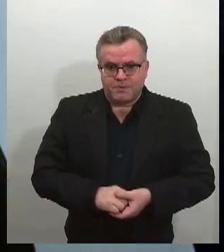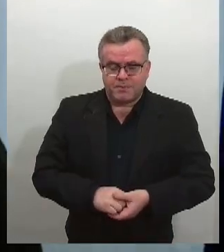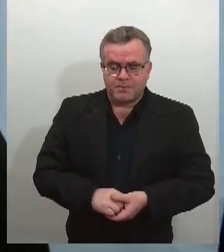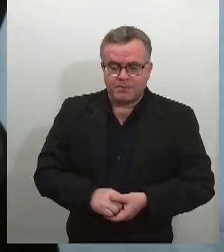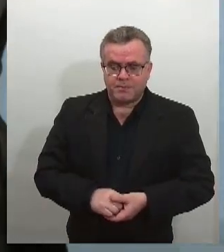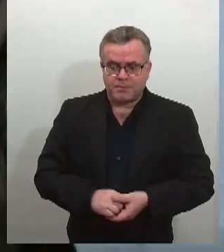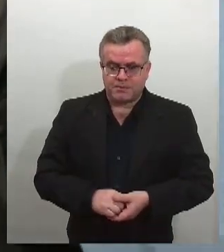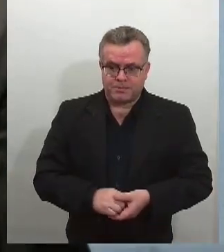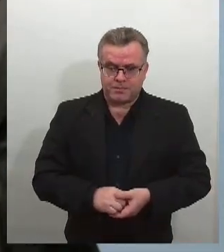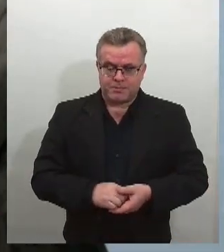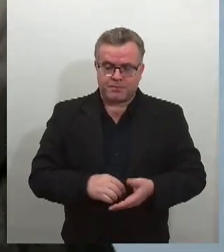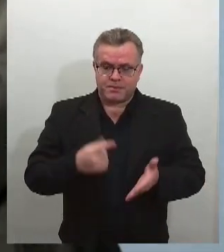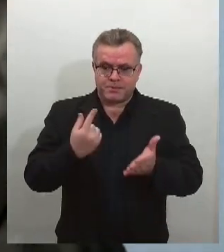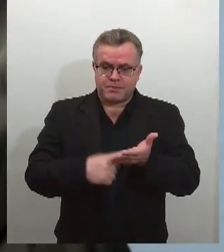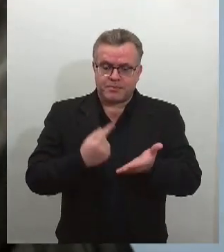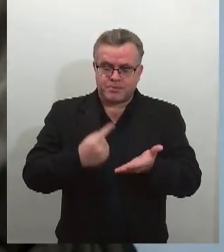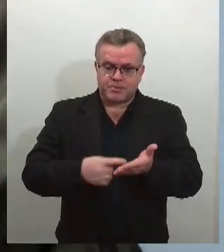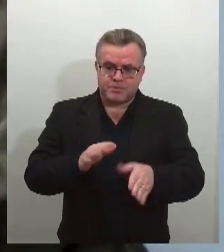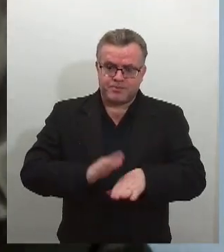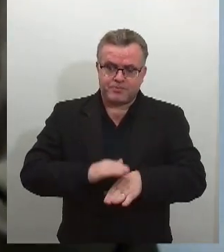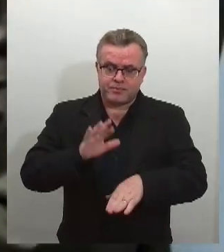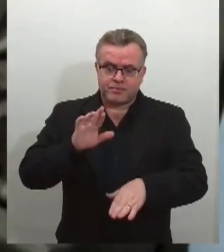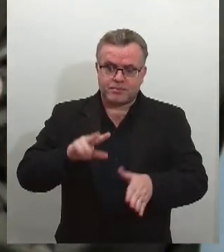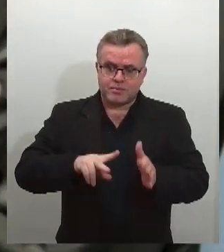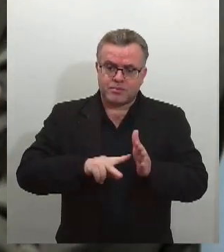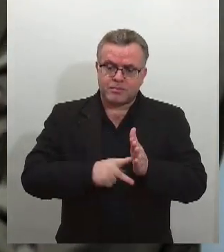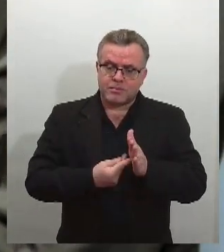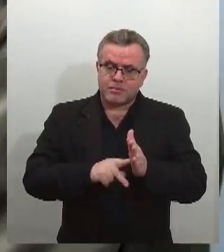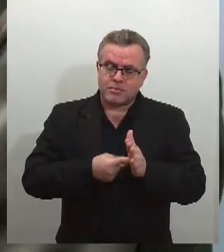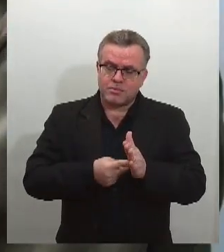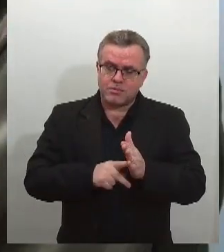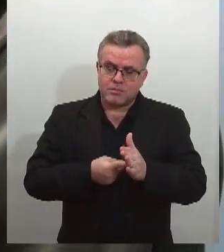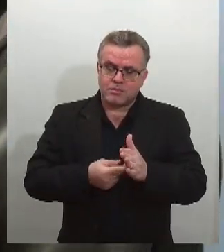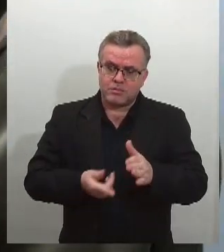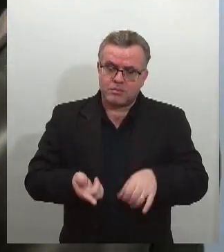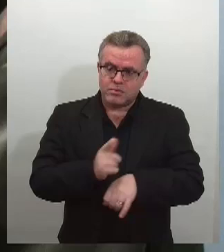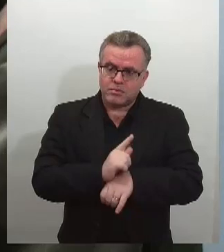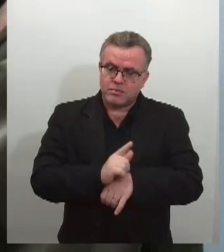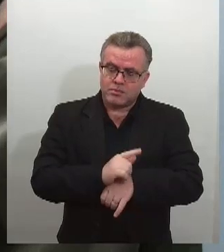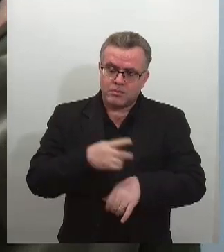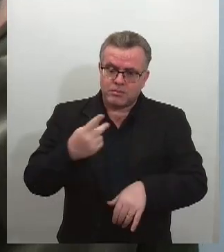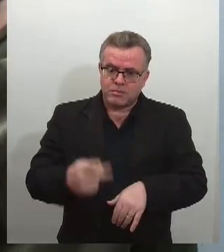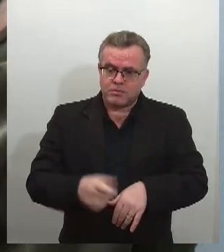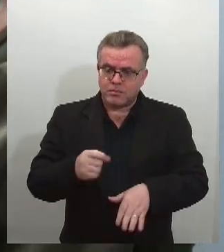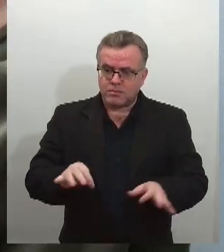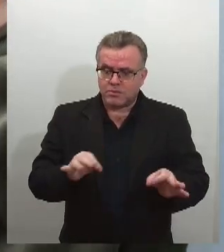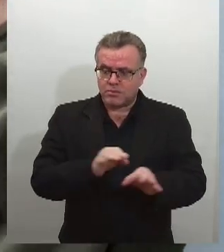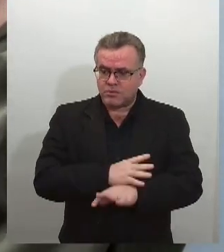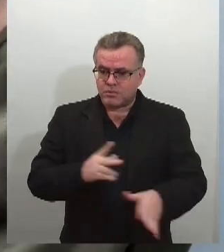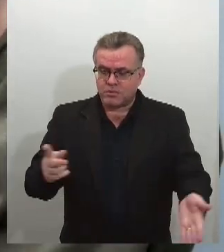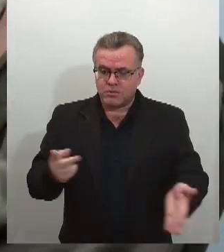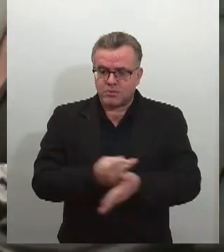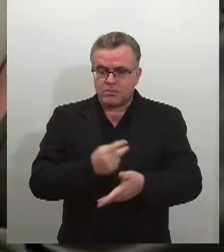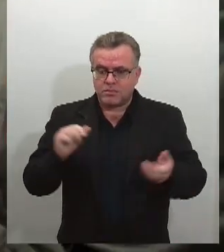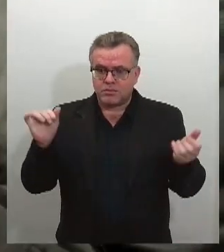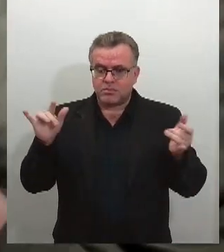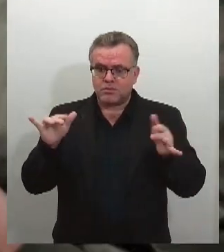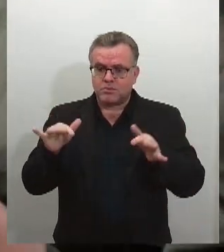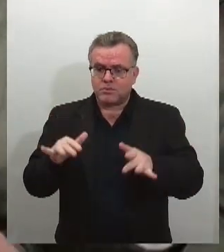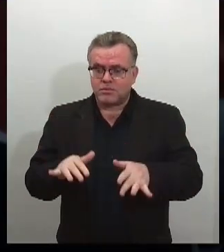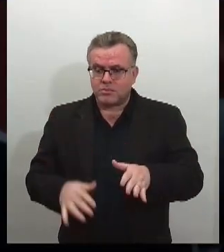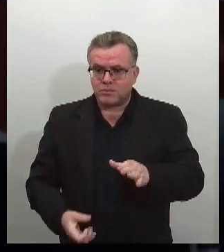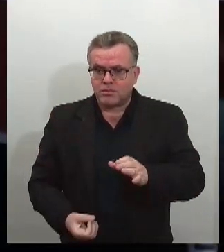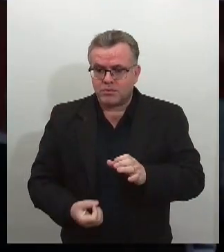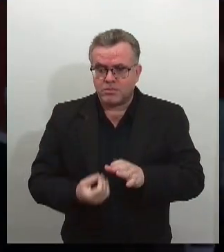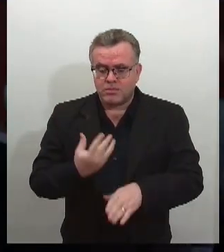Promovido pelo Sindicato dos Integrantes da Carreira de Gestão Pública do Estado, o evento celebrou os 21 anos da criação da carreira em